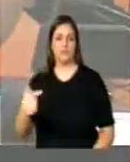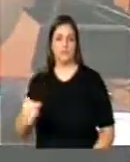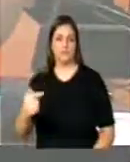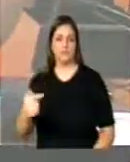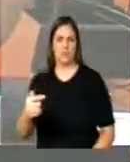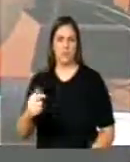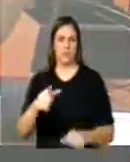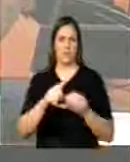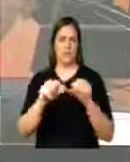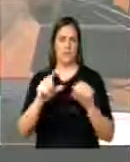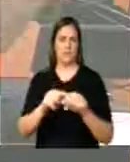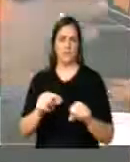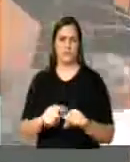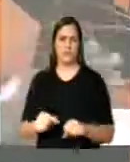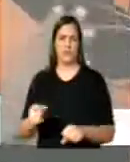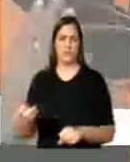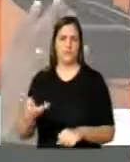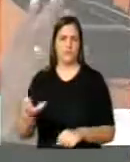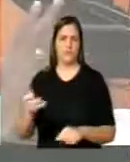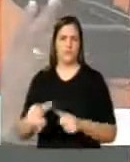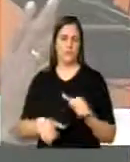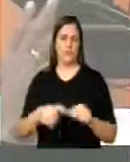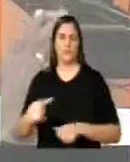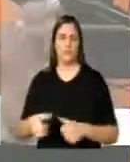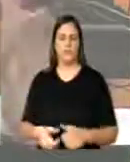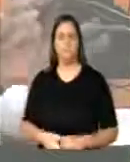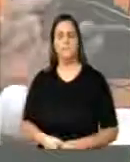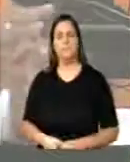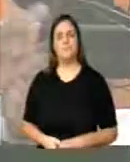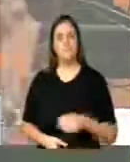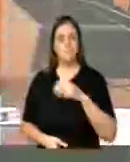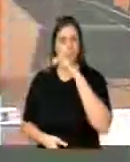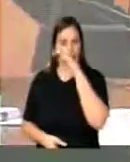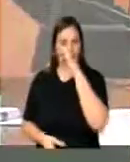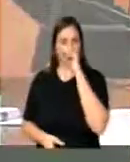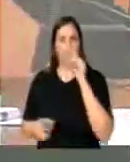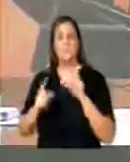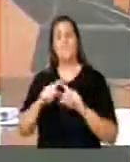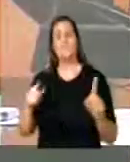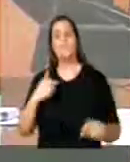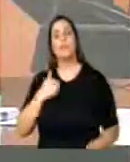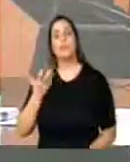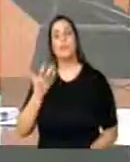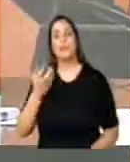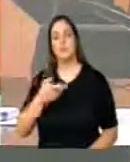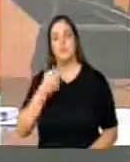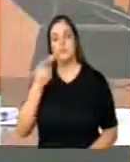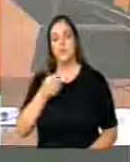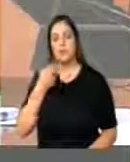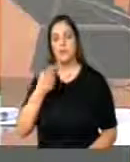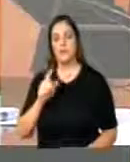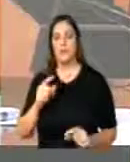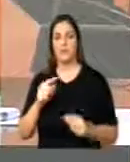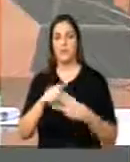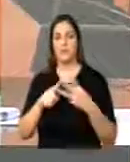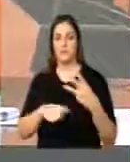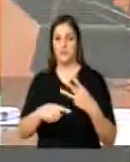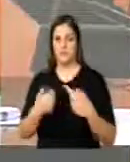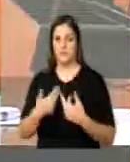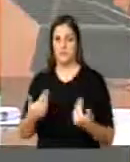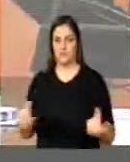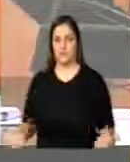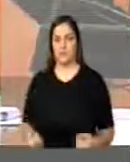artigos que deseja alterar, mas eu quero fundamentalmente aqui circunscrever a três pontos. Os